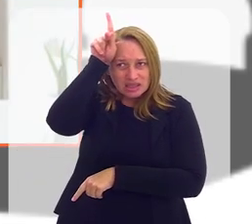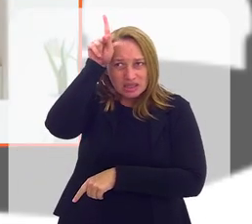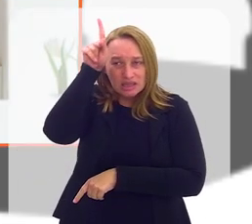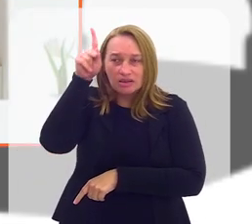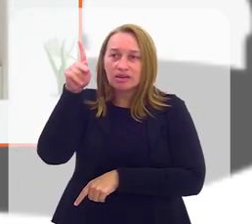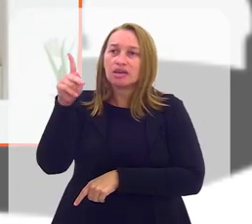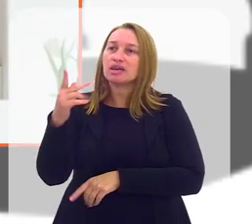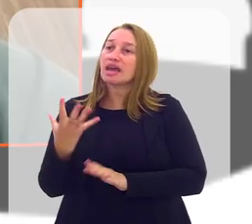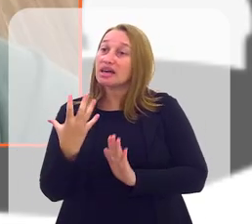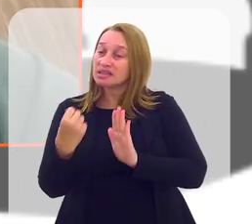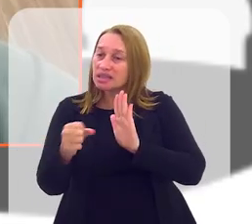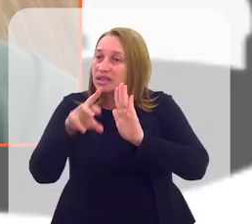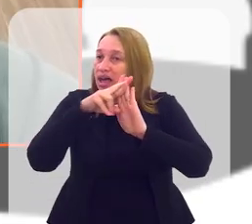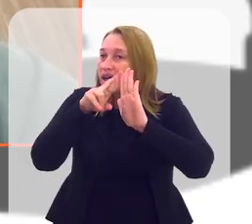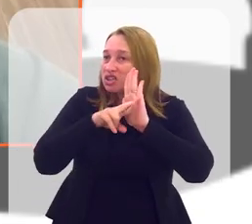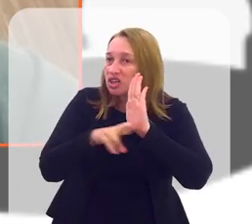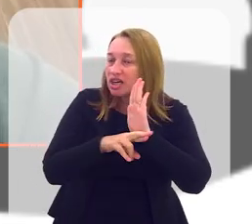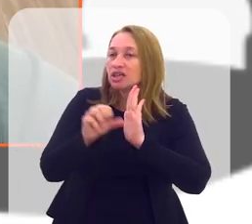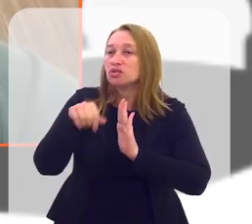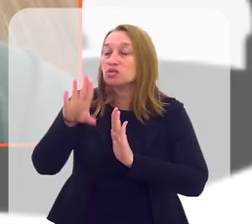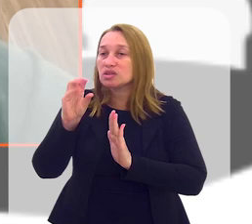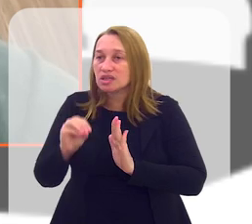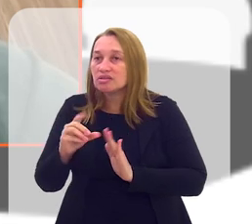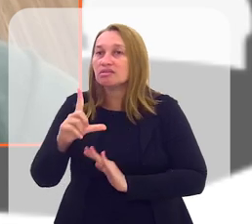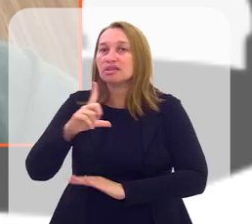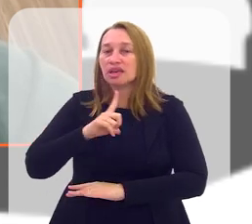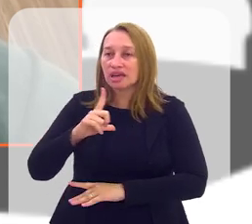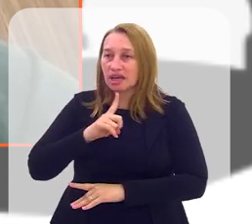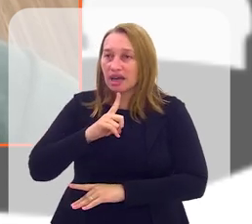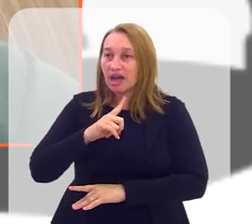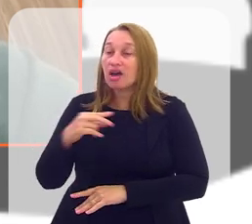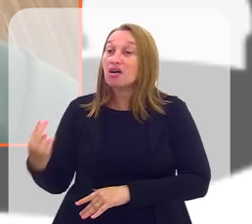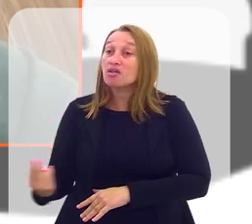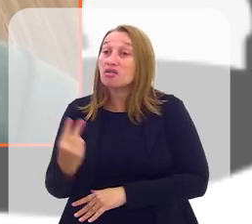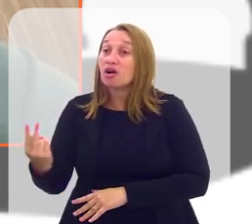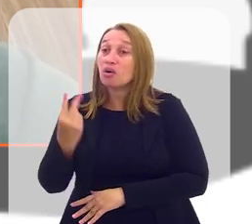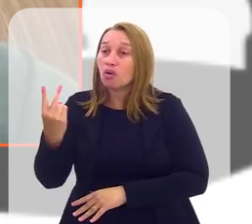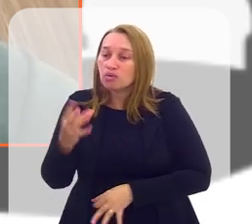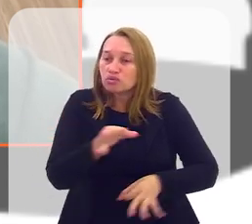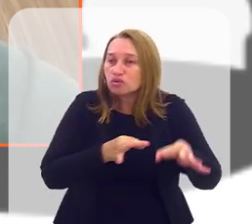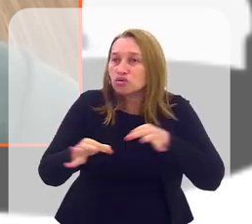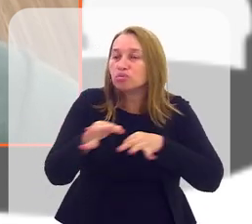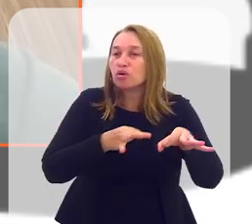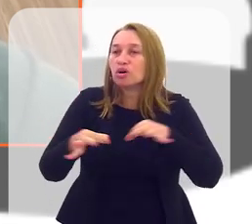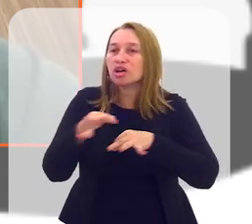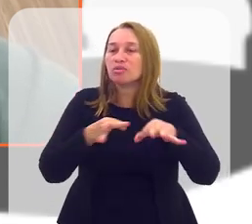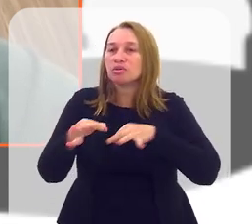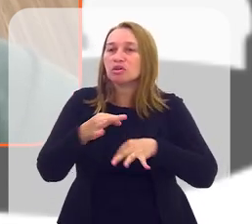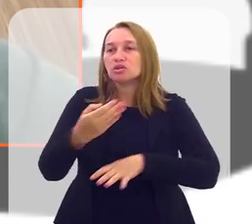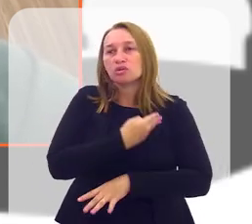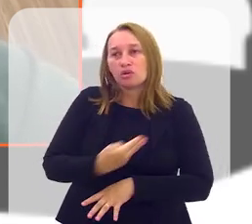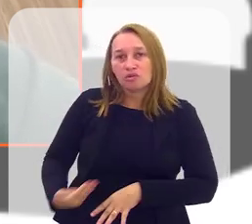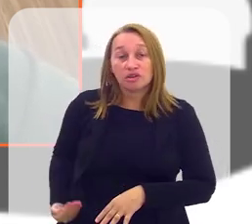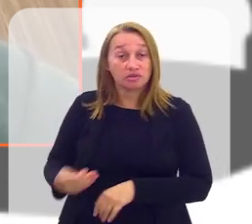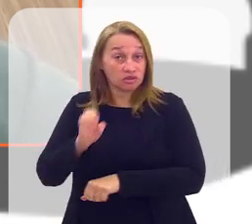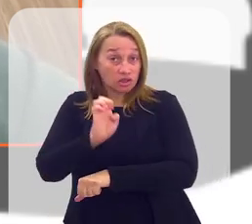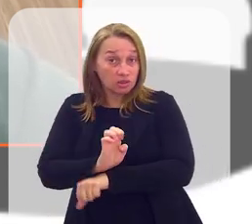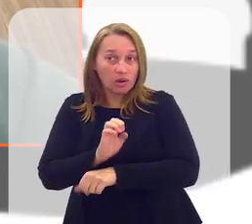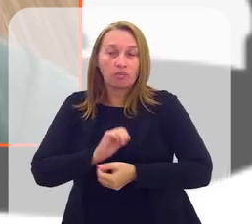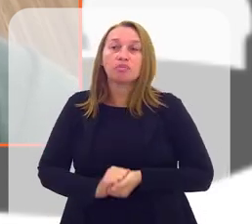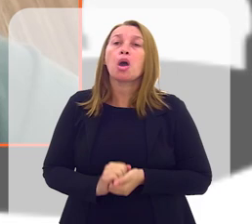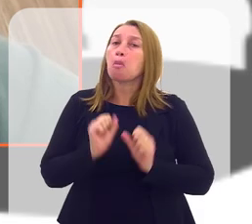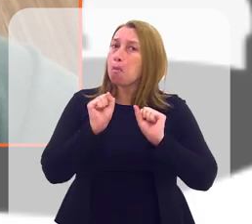atenderem a esses critérios objetivos do censo, eles terão prioridade nos programas do governo